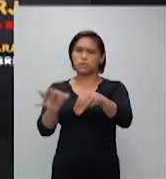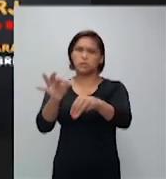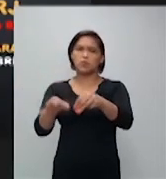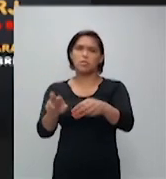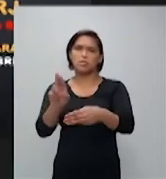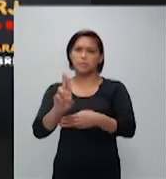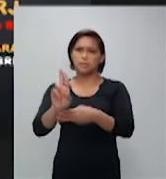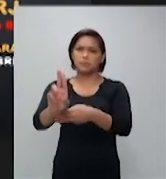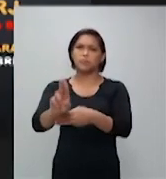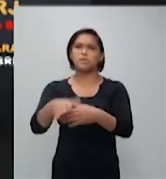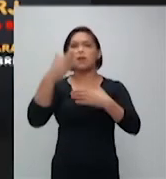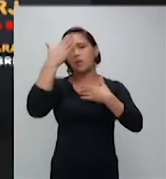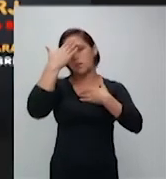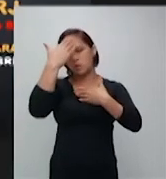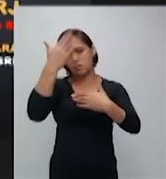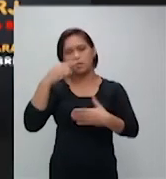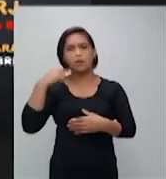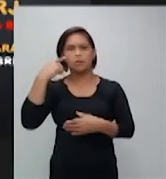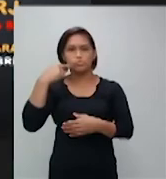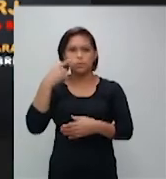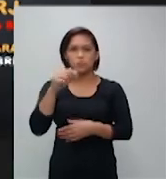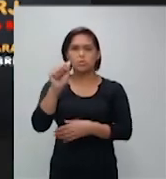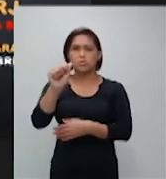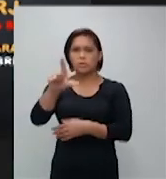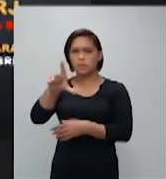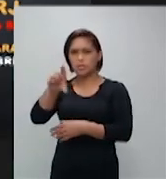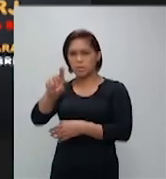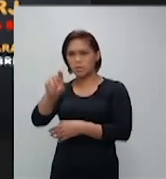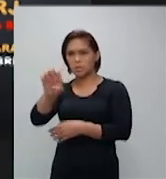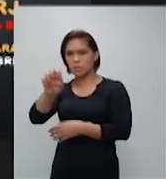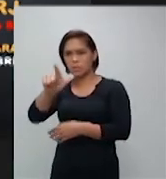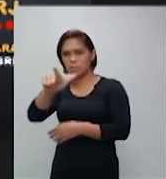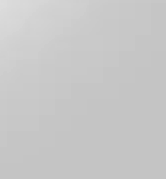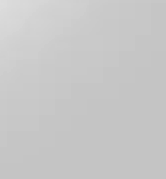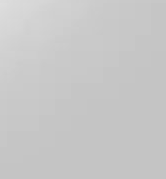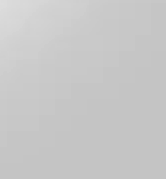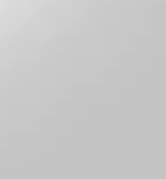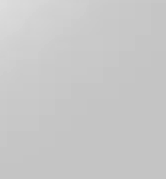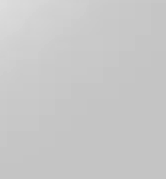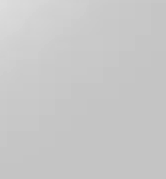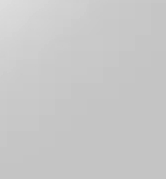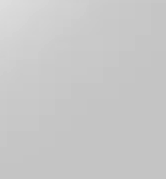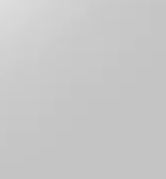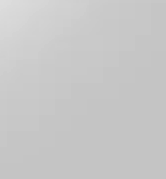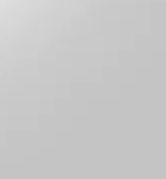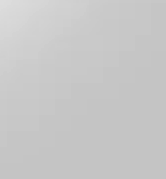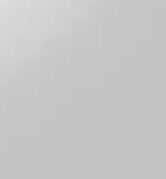recurso da empresa, que terá de pagar os honorários ao antigo advogado da ação.